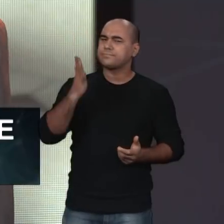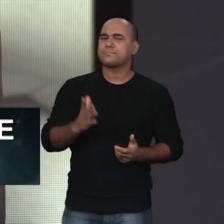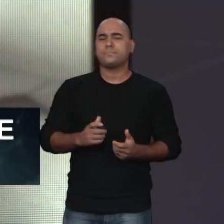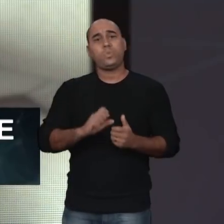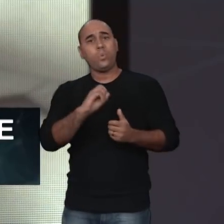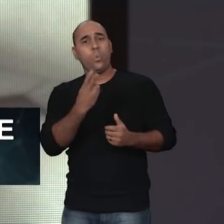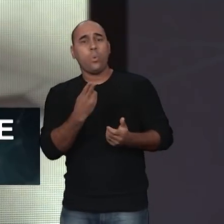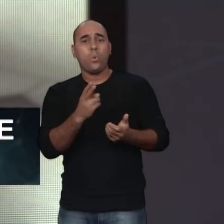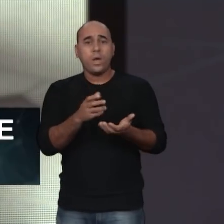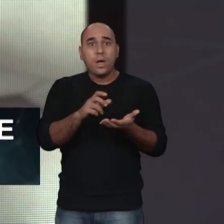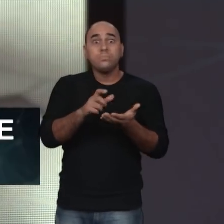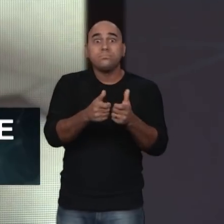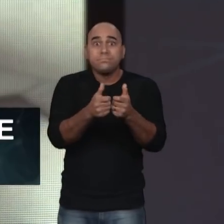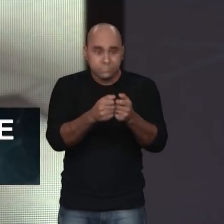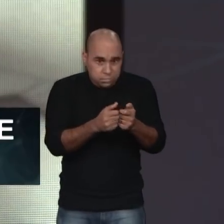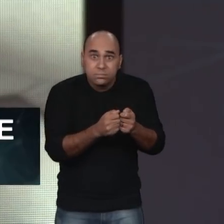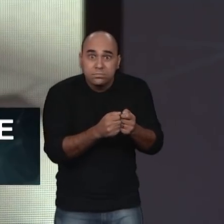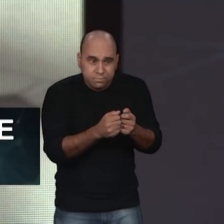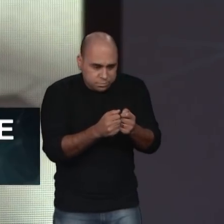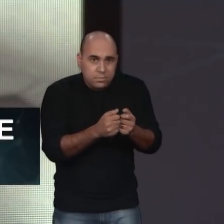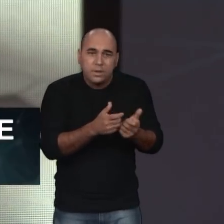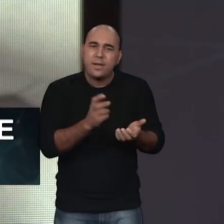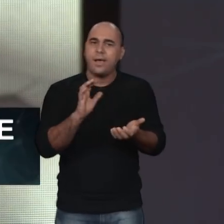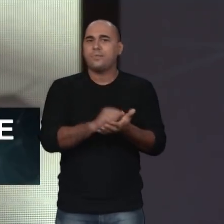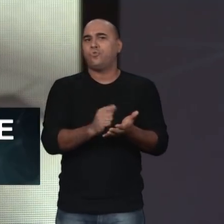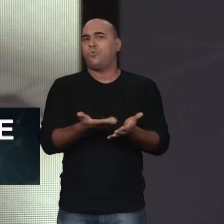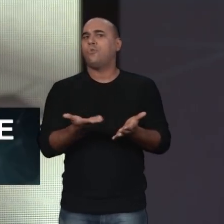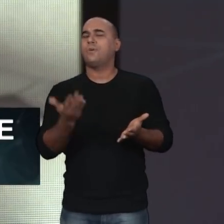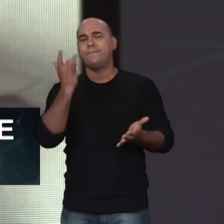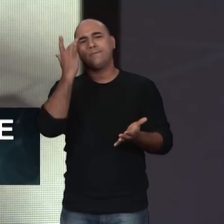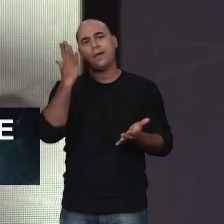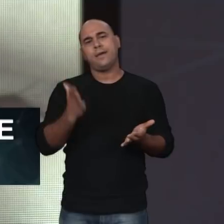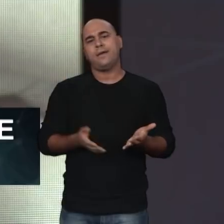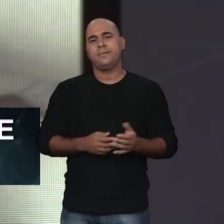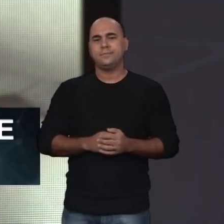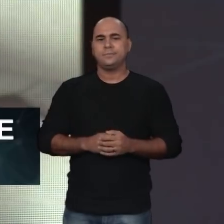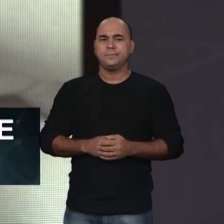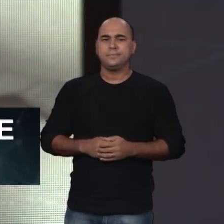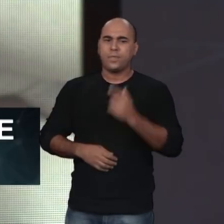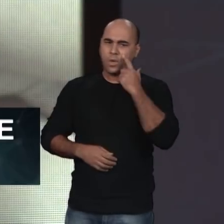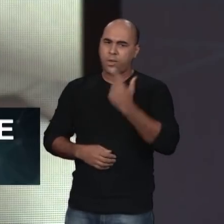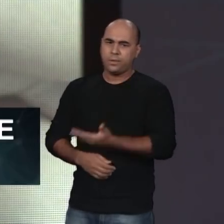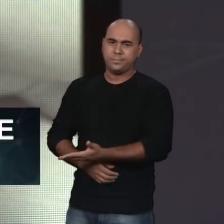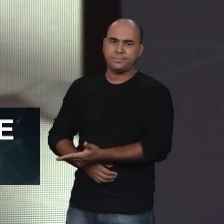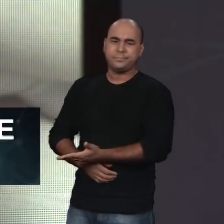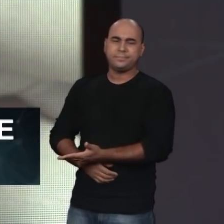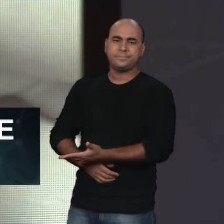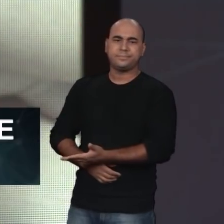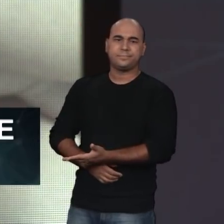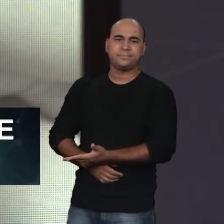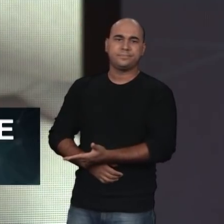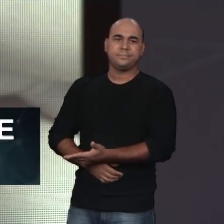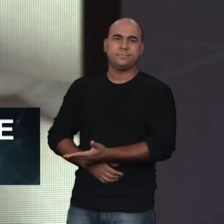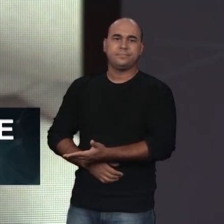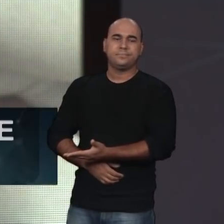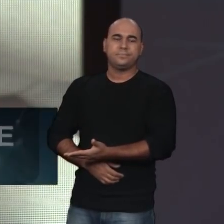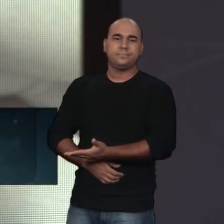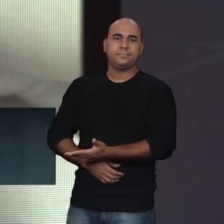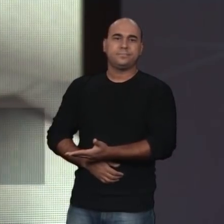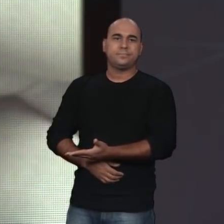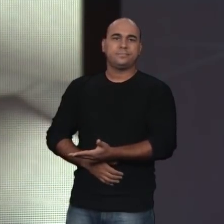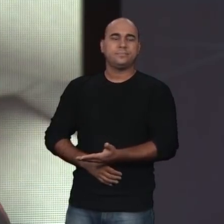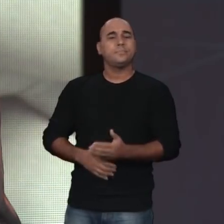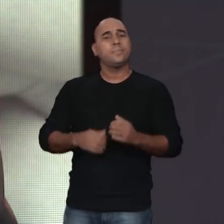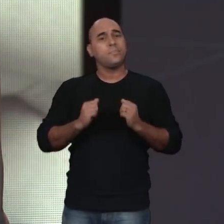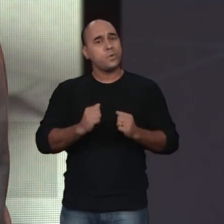aí, 12 é o DDD, 2127 3121. Peça já o seu guia de estudos Evidências,